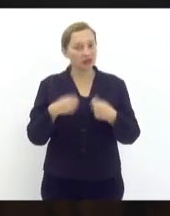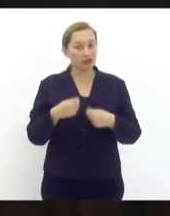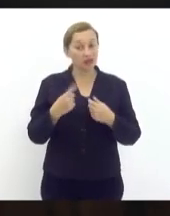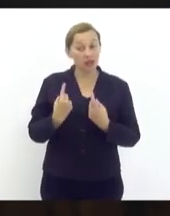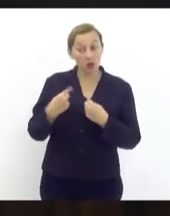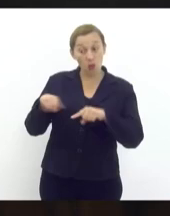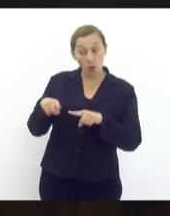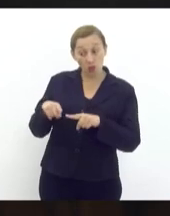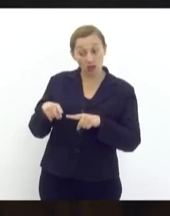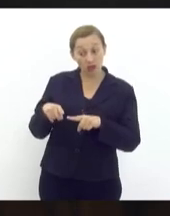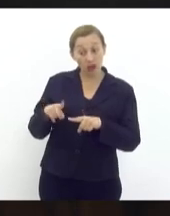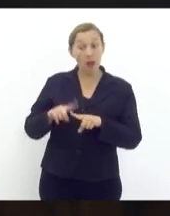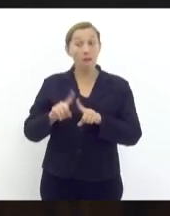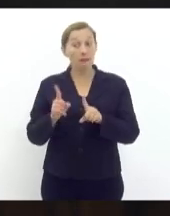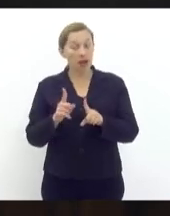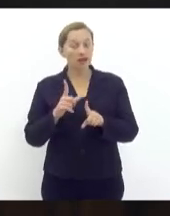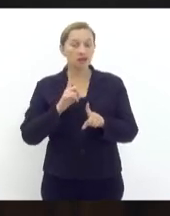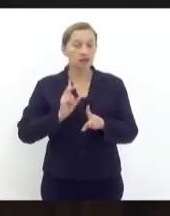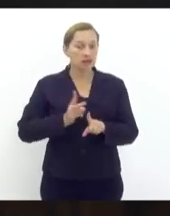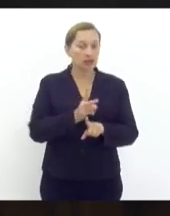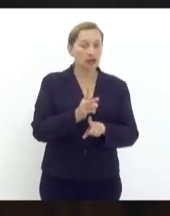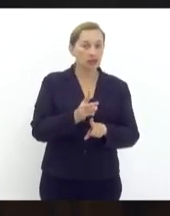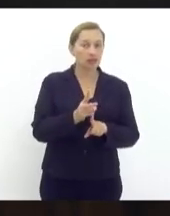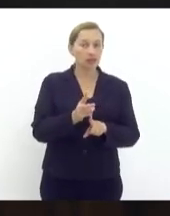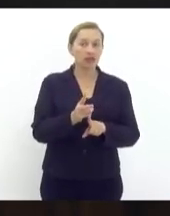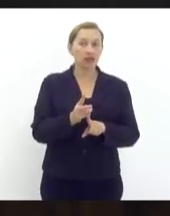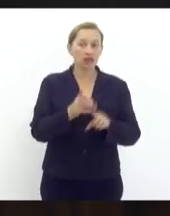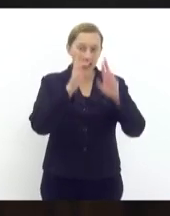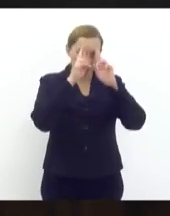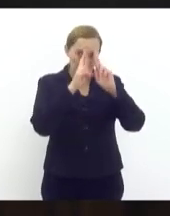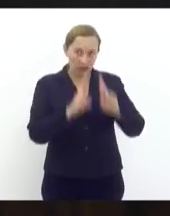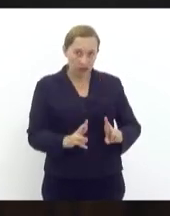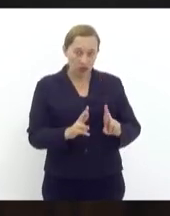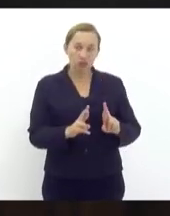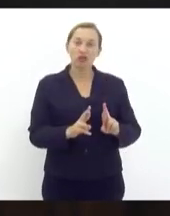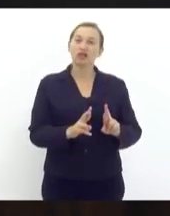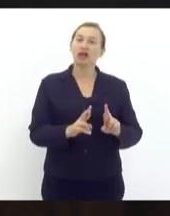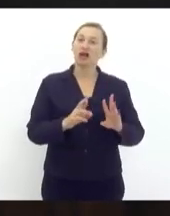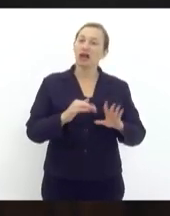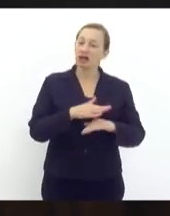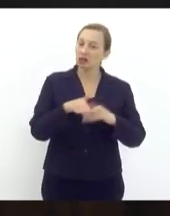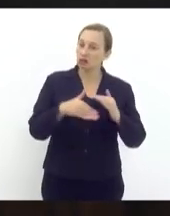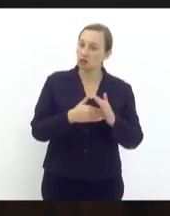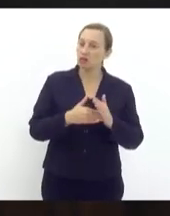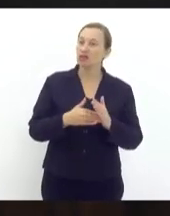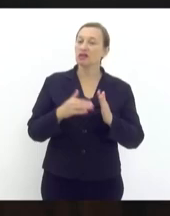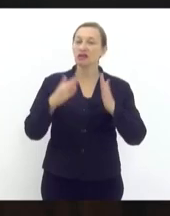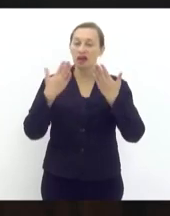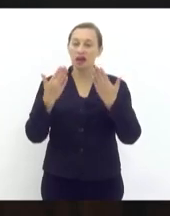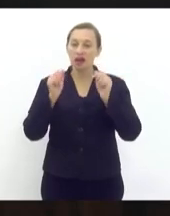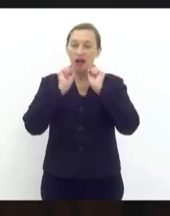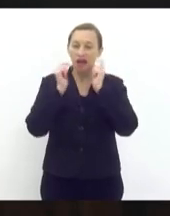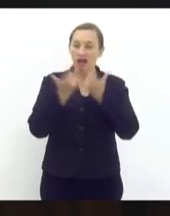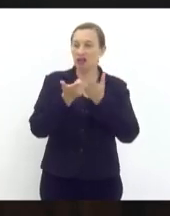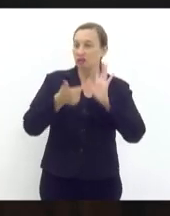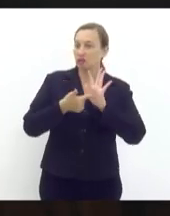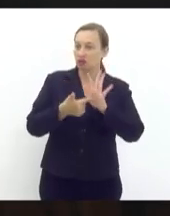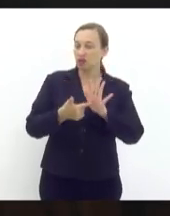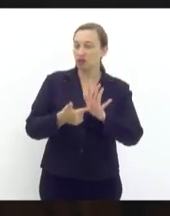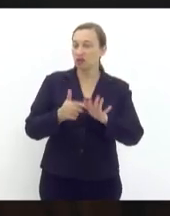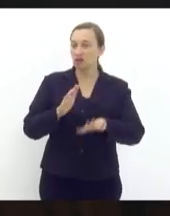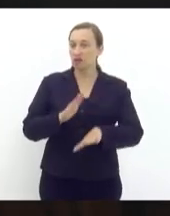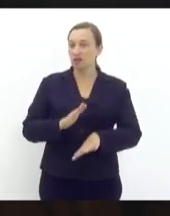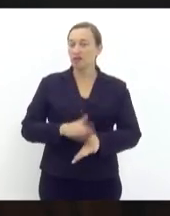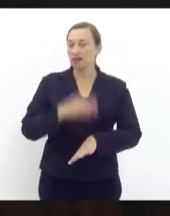divertir e pisar no pé do outro mas sempre no campo né ideológico e respeitoso eu acho que essa casa tem mostrado cada vez mais maturidade